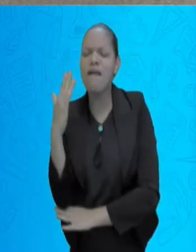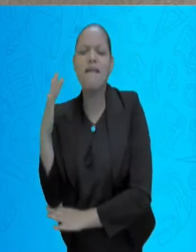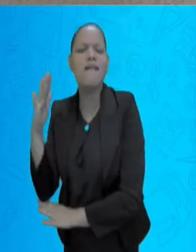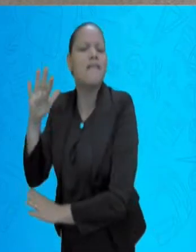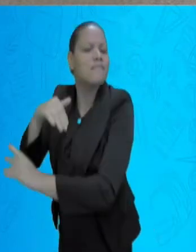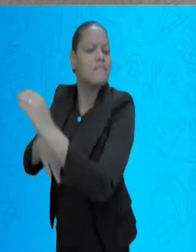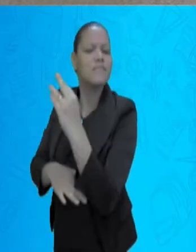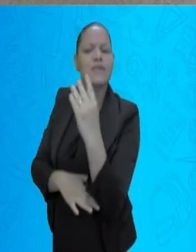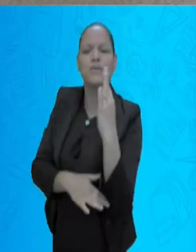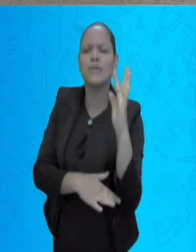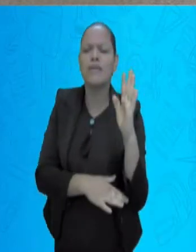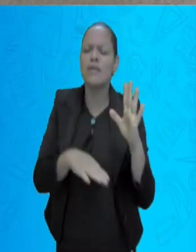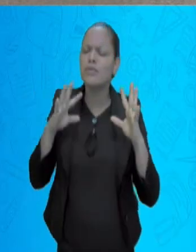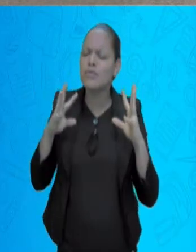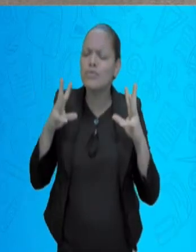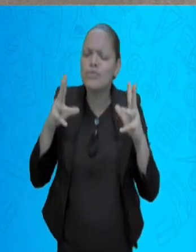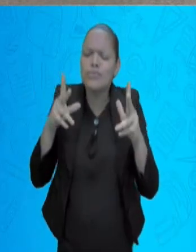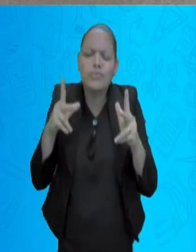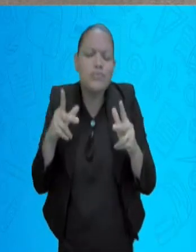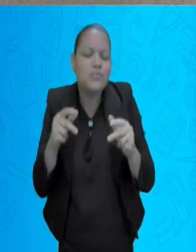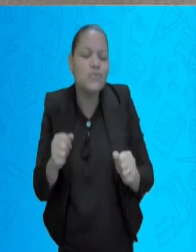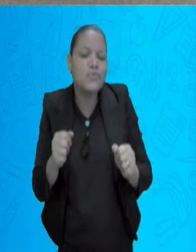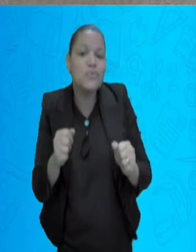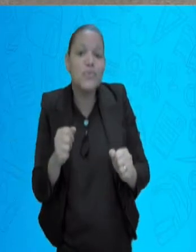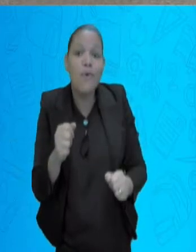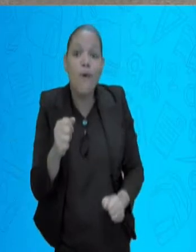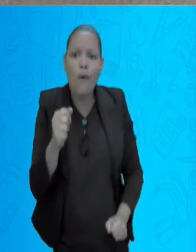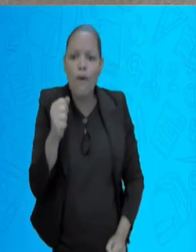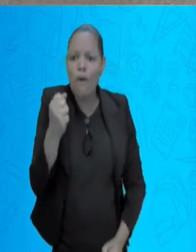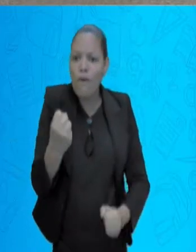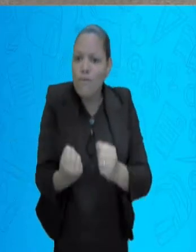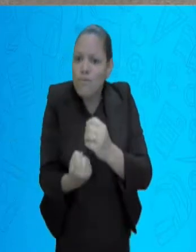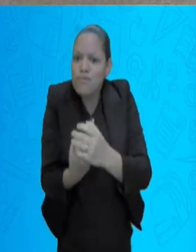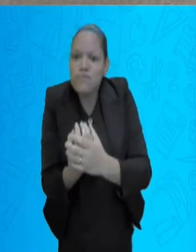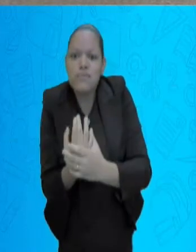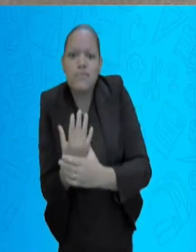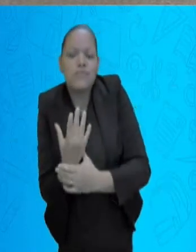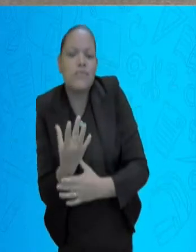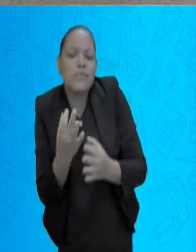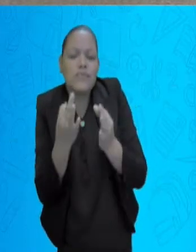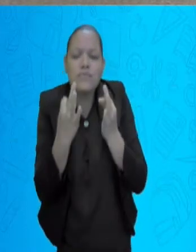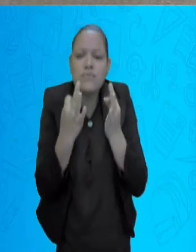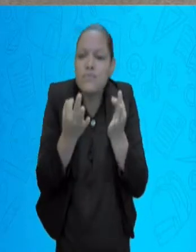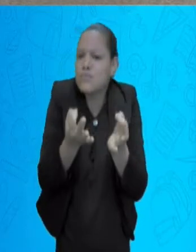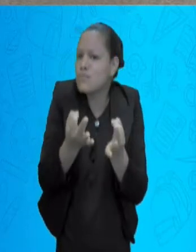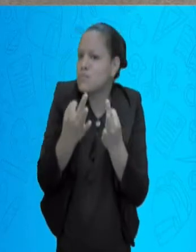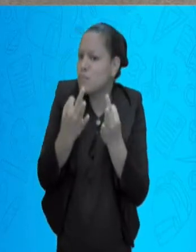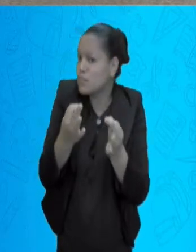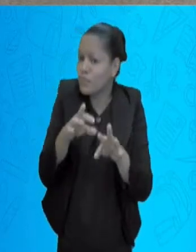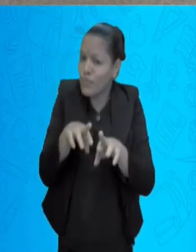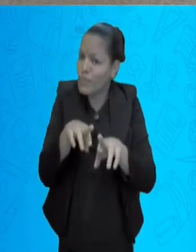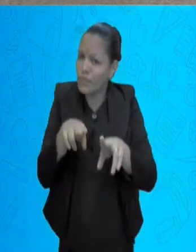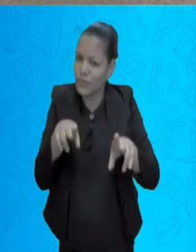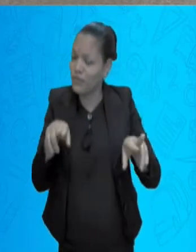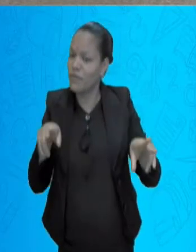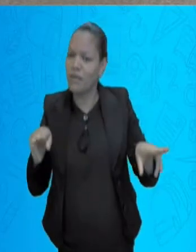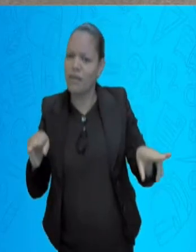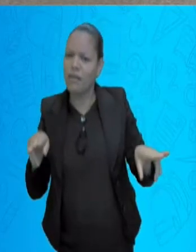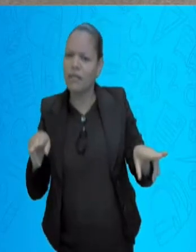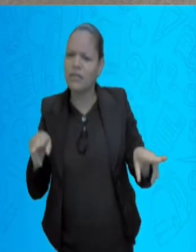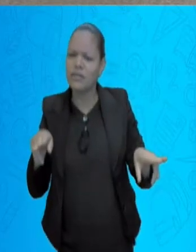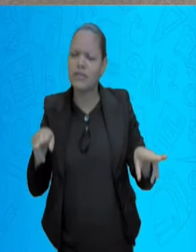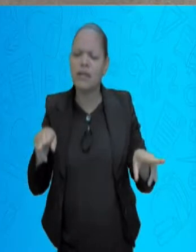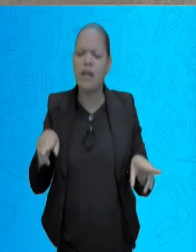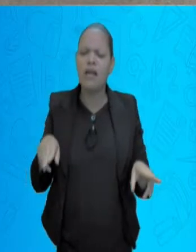som. Nós estamos inseridos num contexto cheio de sons.